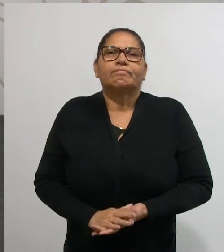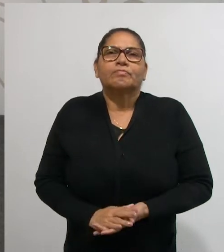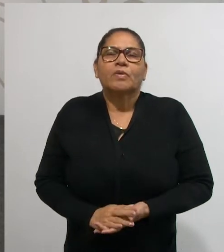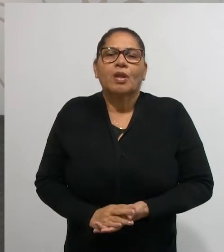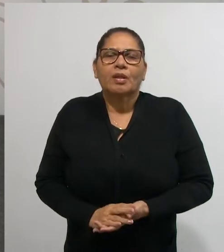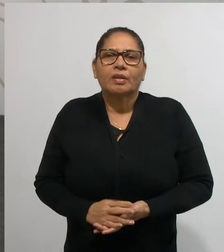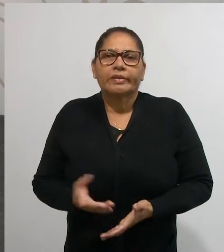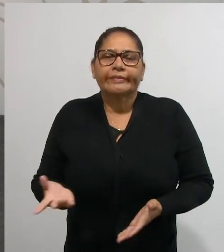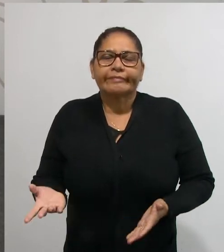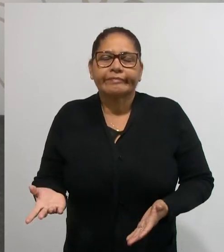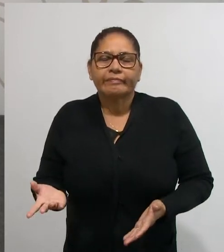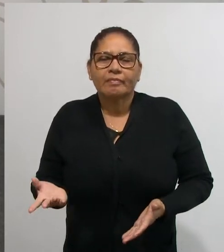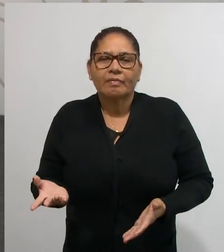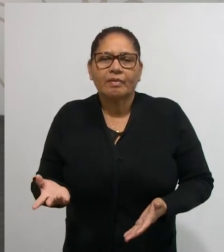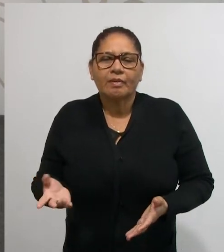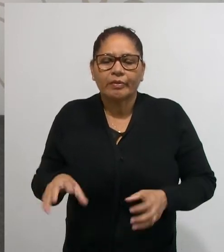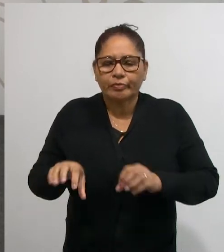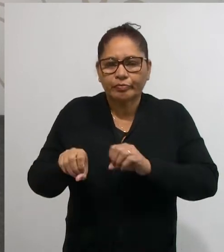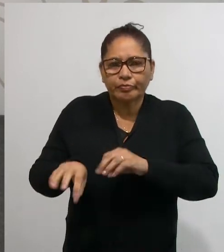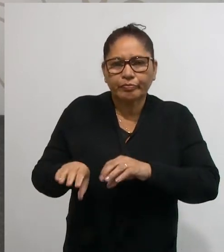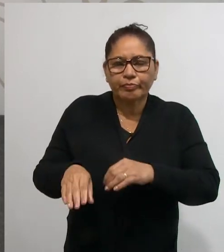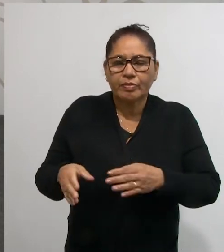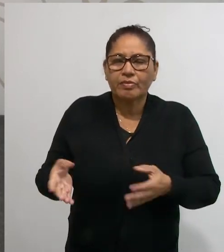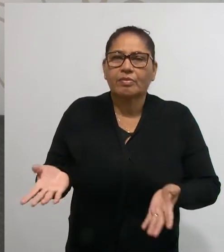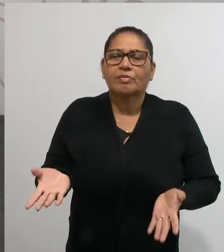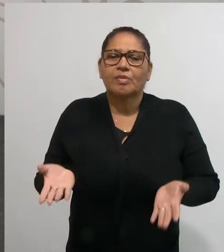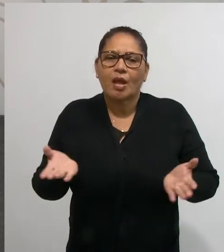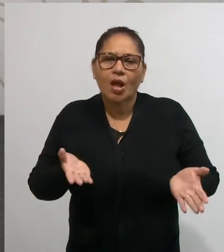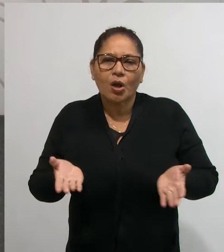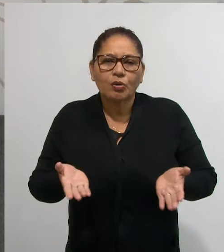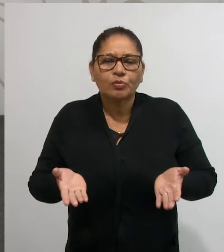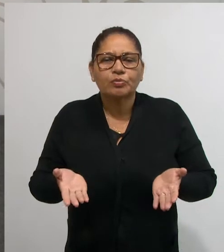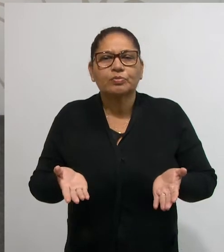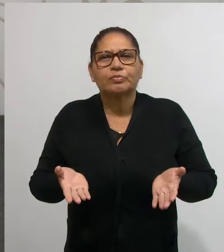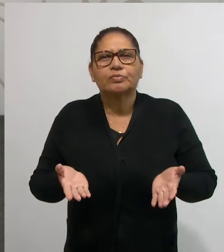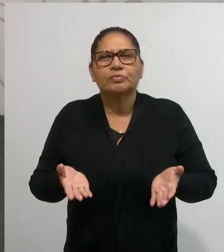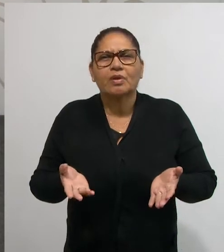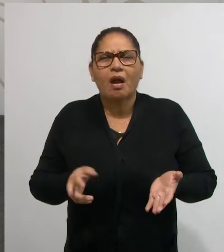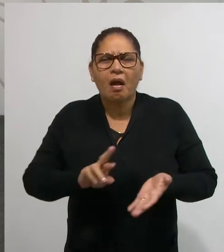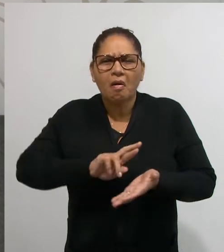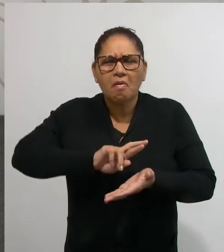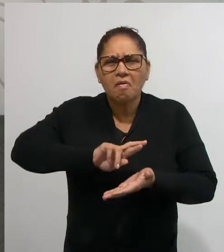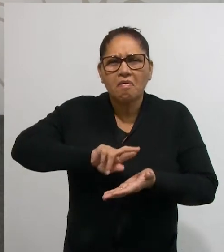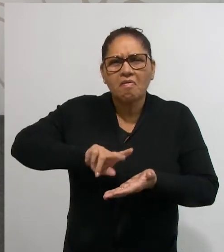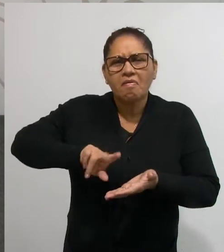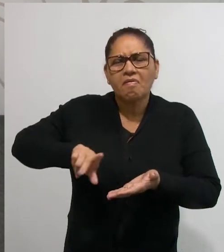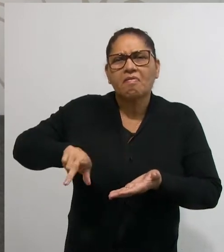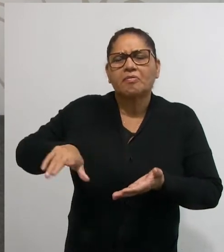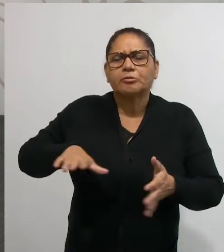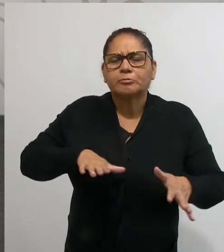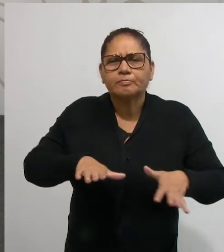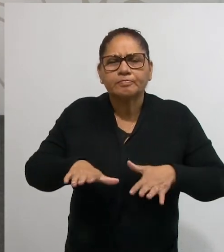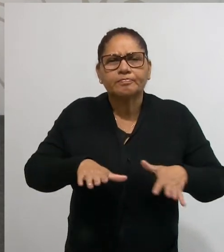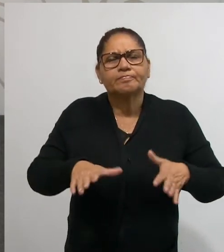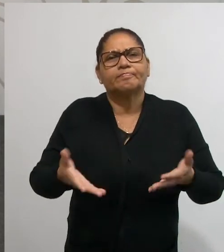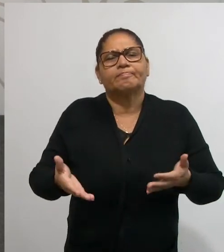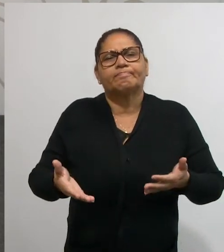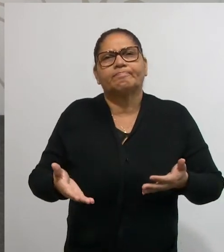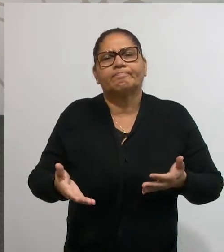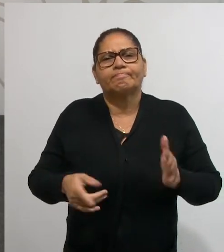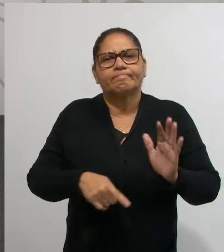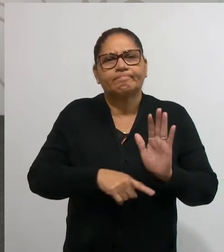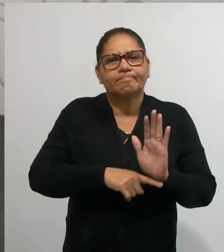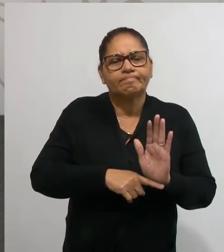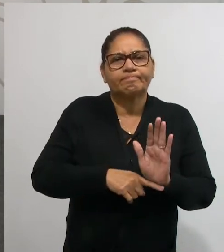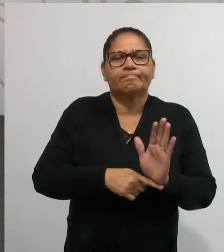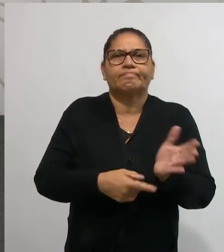nos trouxe até aqui nessa educação de hoje. E os vários movimentos que tivemos que contribuíram para este cenário que